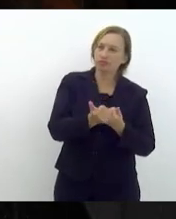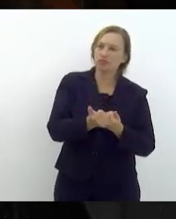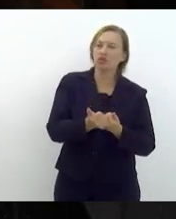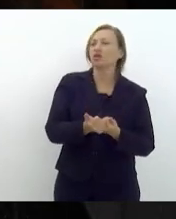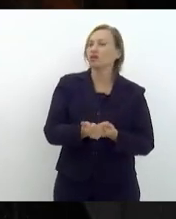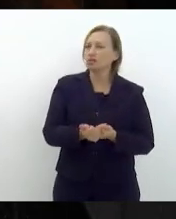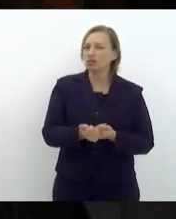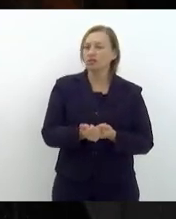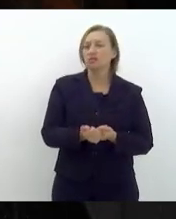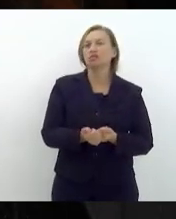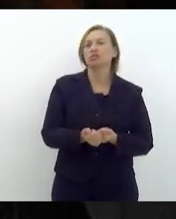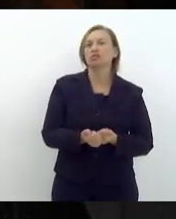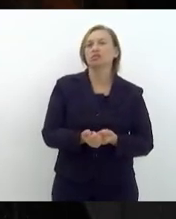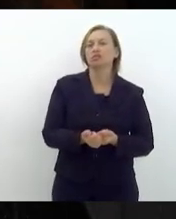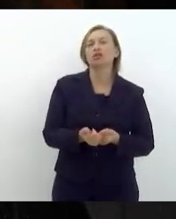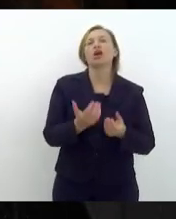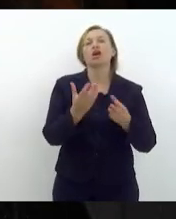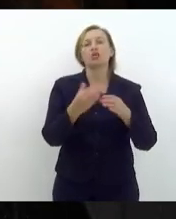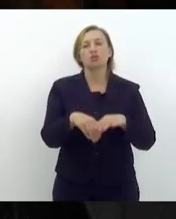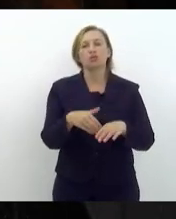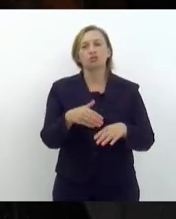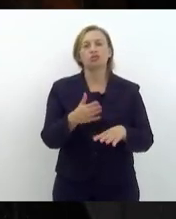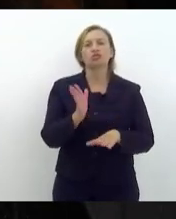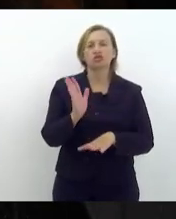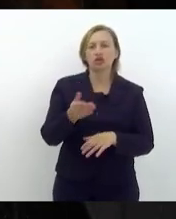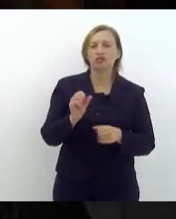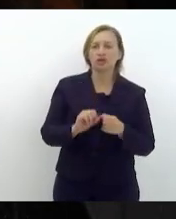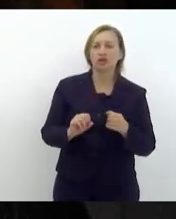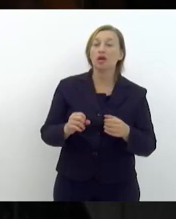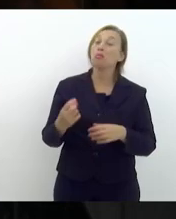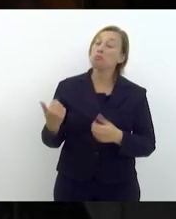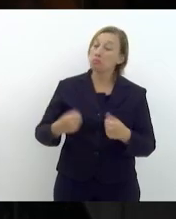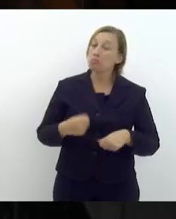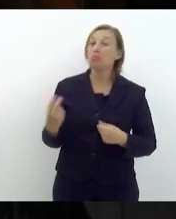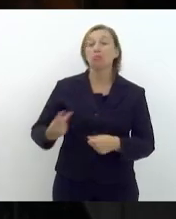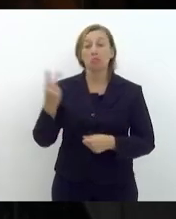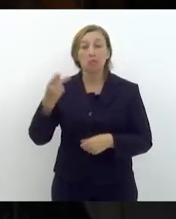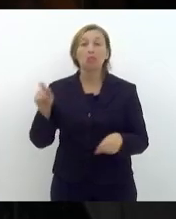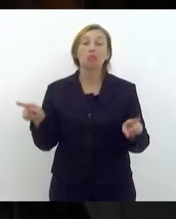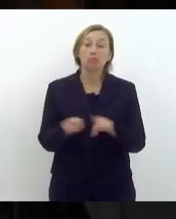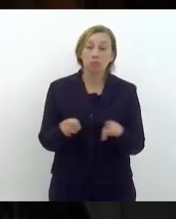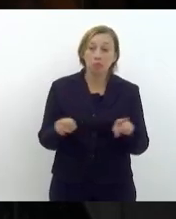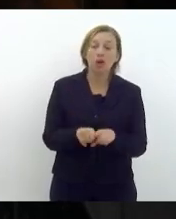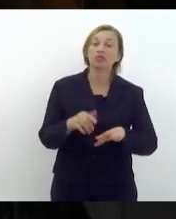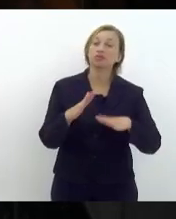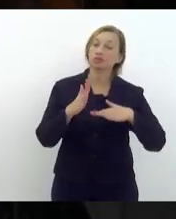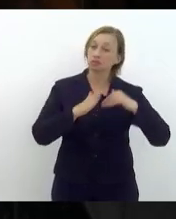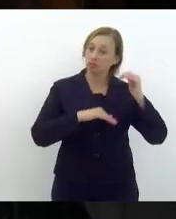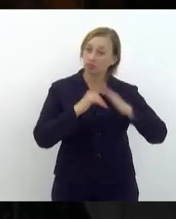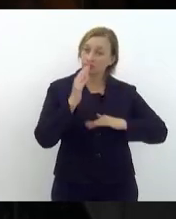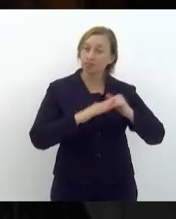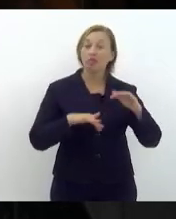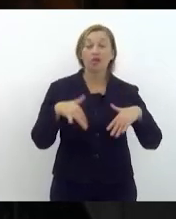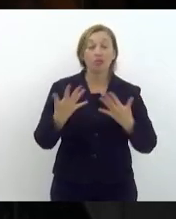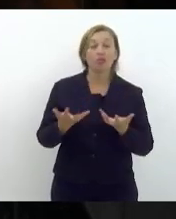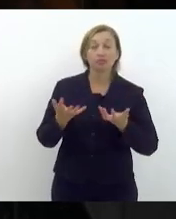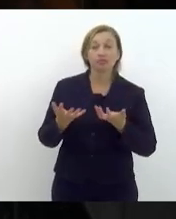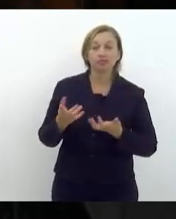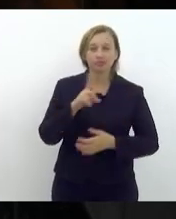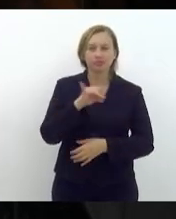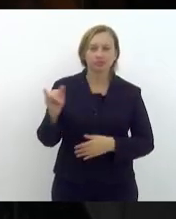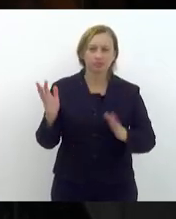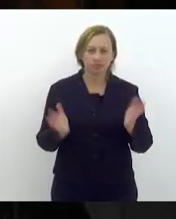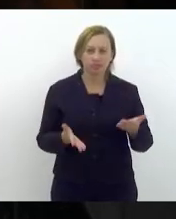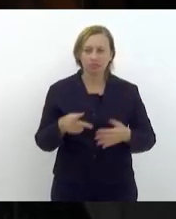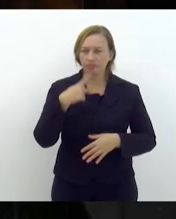que prestaram concurso público a gente precisa valorizar também esses profissionais Então eu queria aqui no dia de